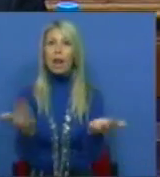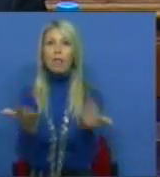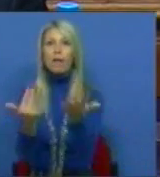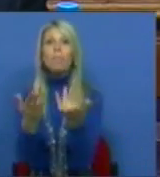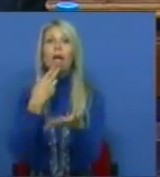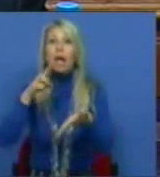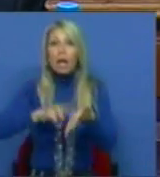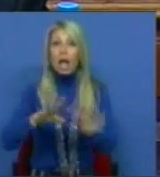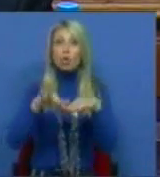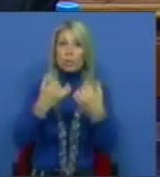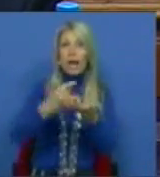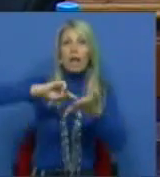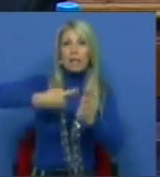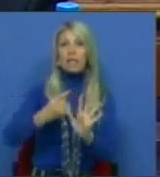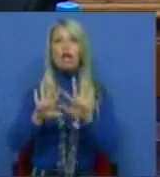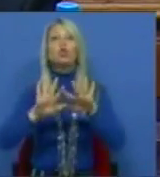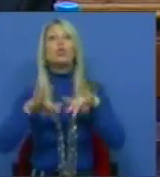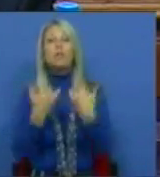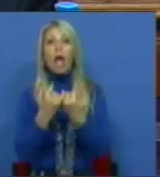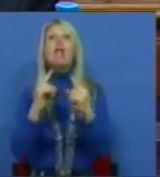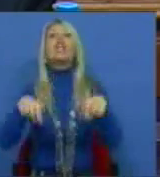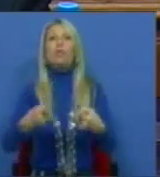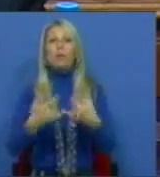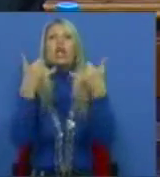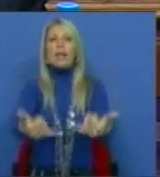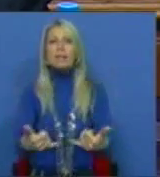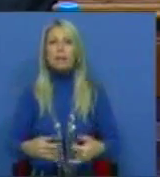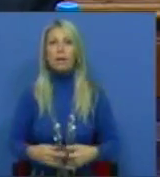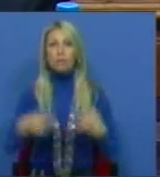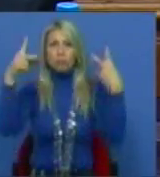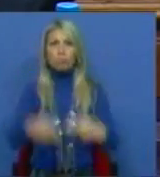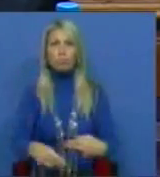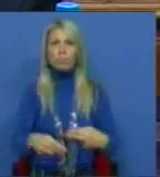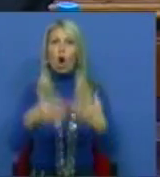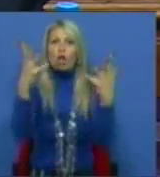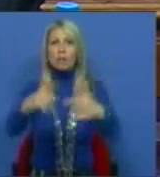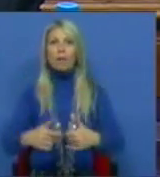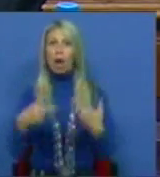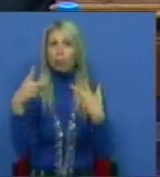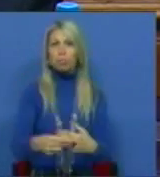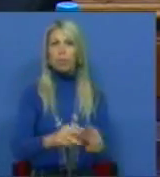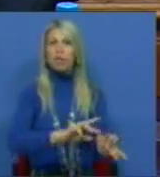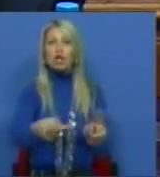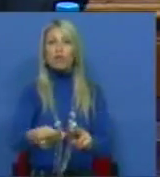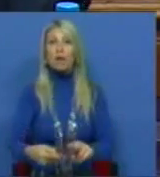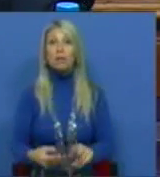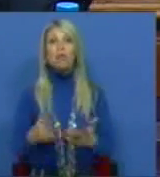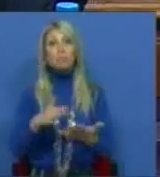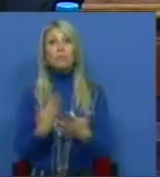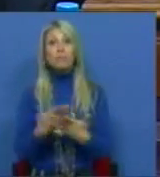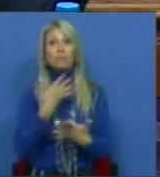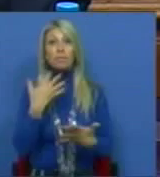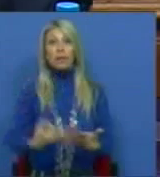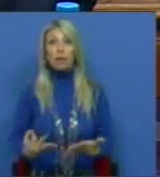e das necessidades sociais e depois, a seguir, um corte orçamental, um corte nas transferências que leva, de facto,